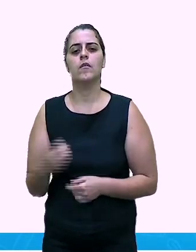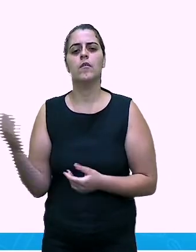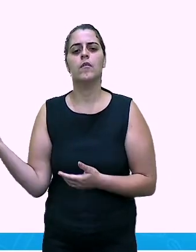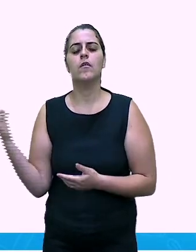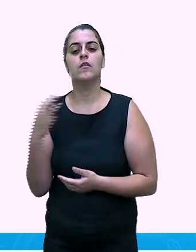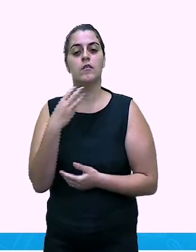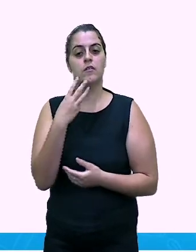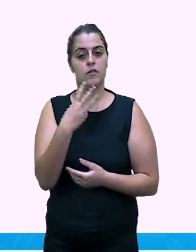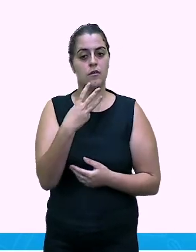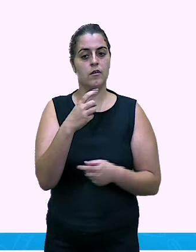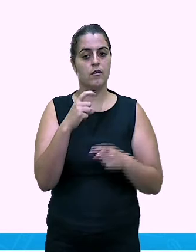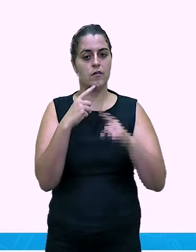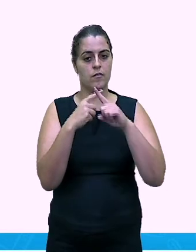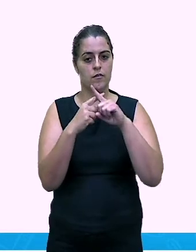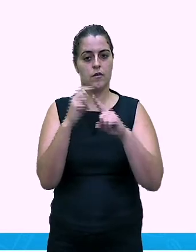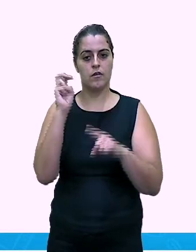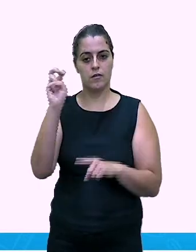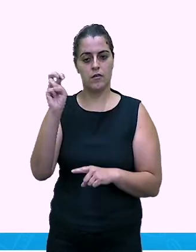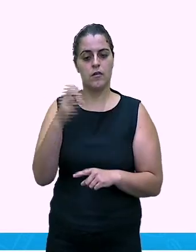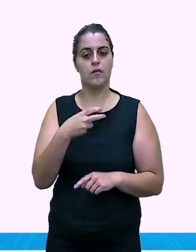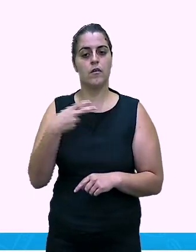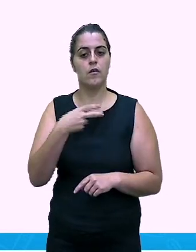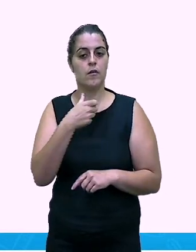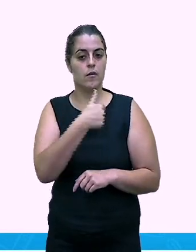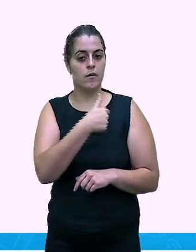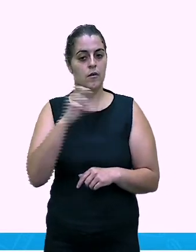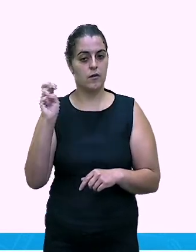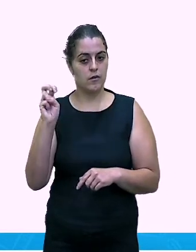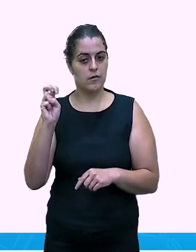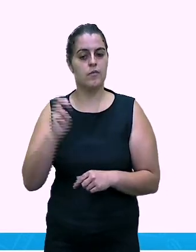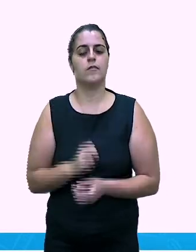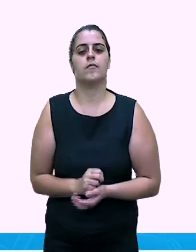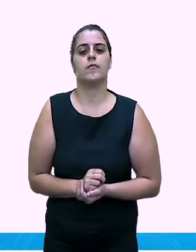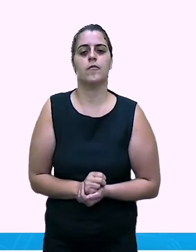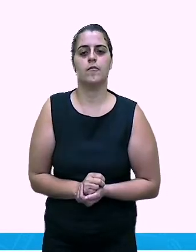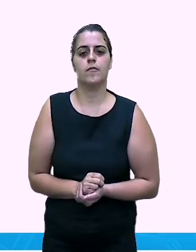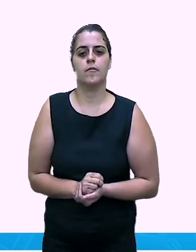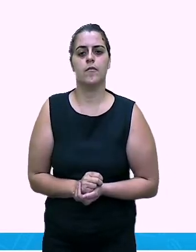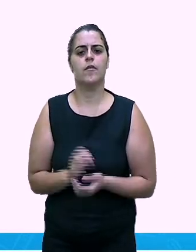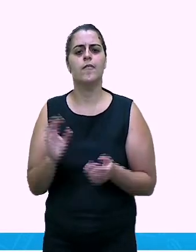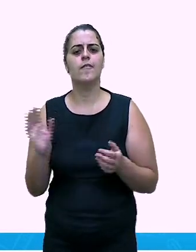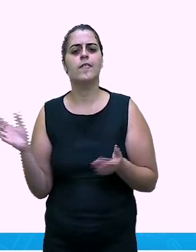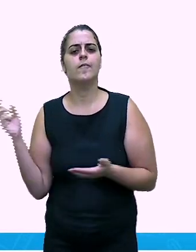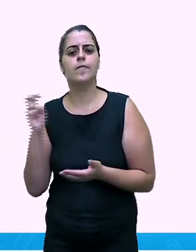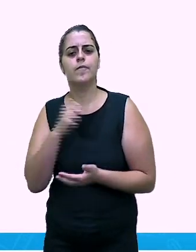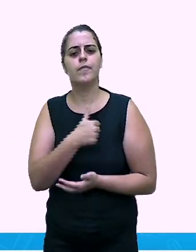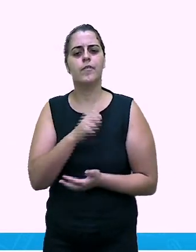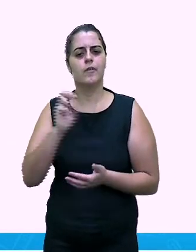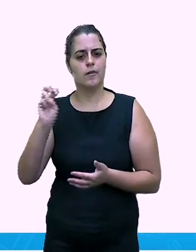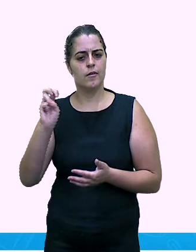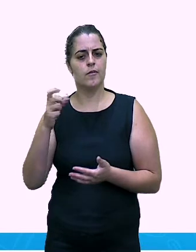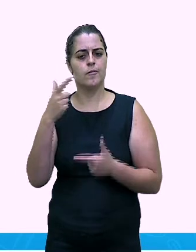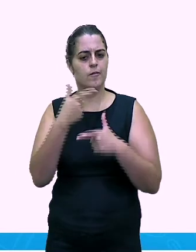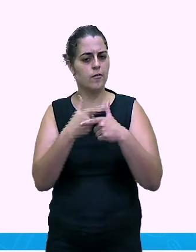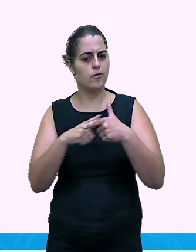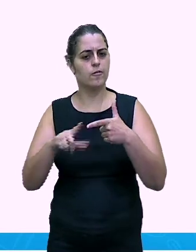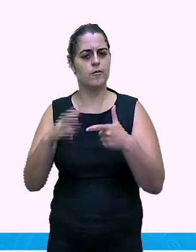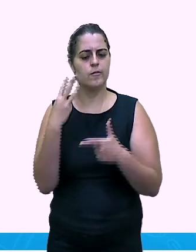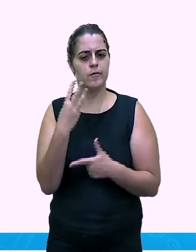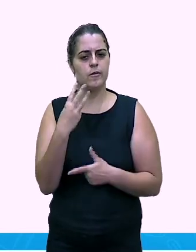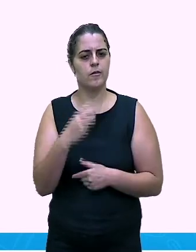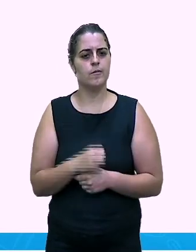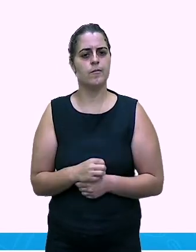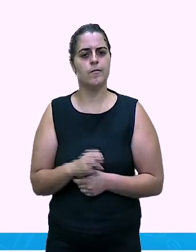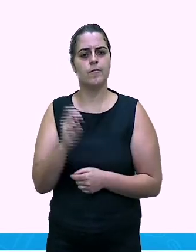vezes 5, eu tenho o resultado 15. Então, 15 dividido por 3